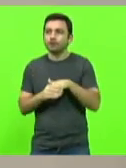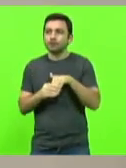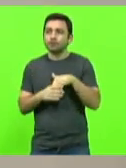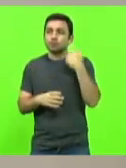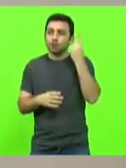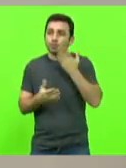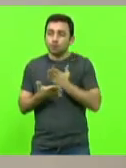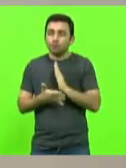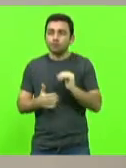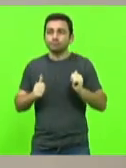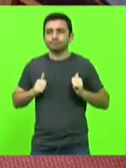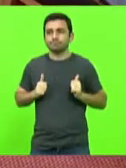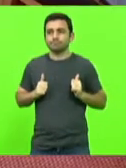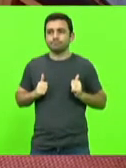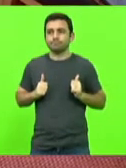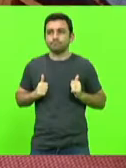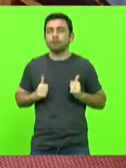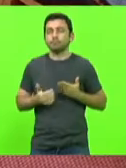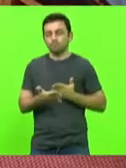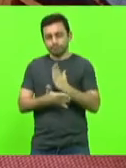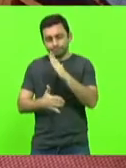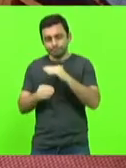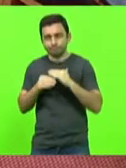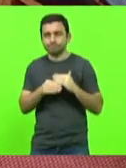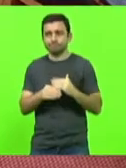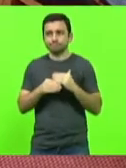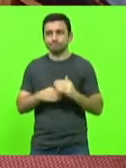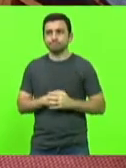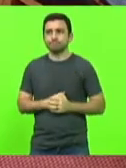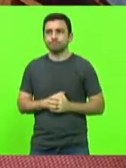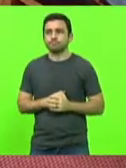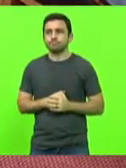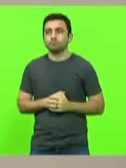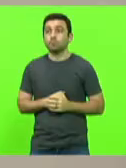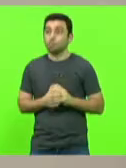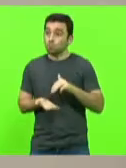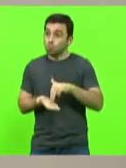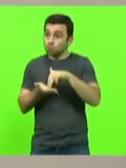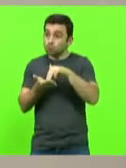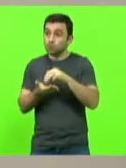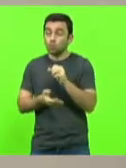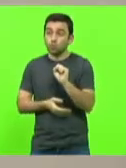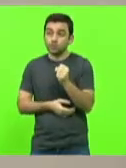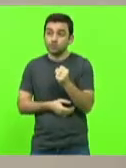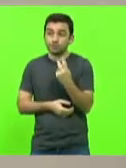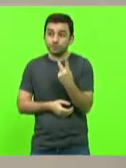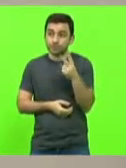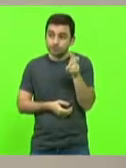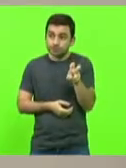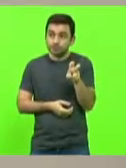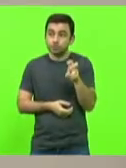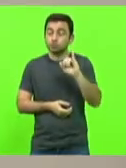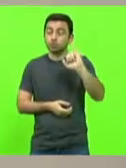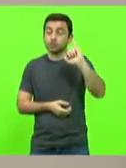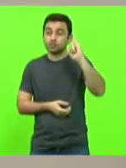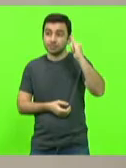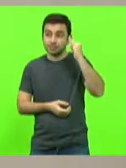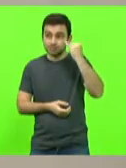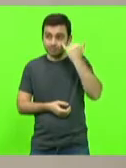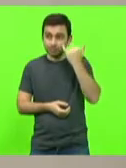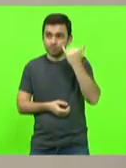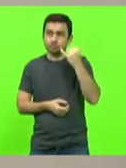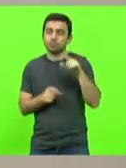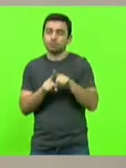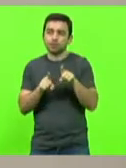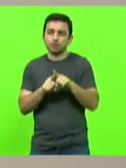aprovam, permaneçam como se encontram. Aprovado por unanimidade. Moção 825, autor deputado Gessé Lopes, cumprimentando o senador